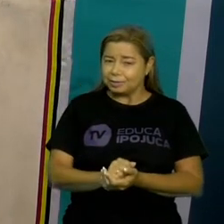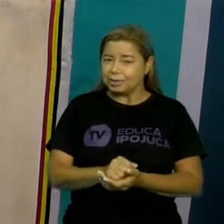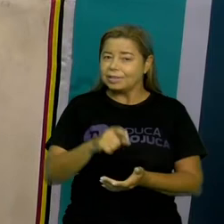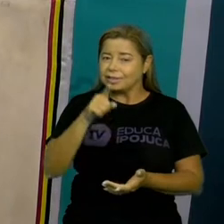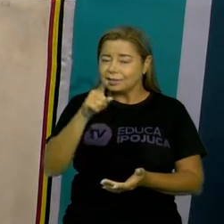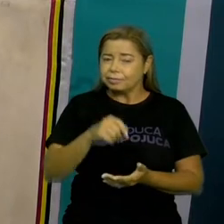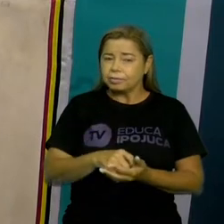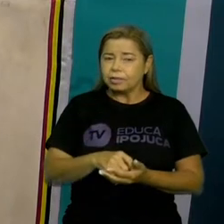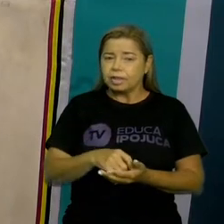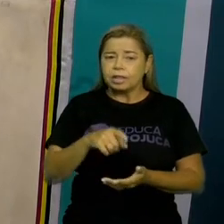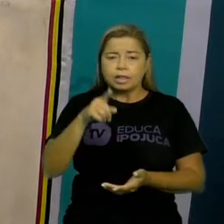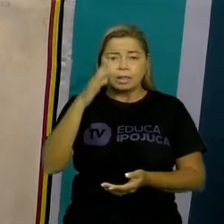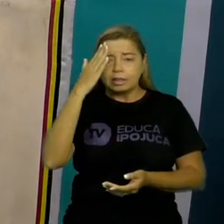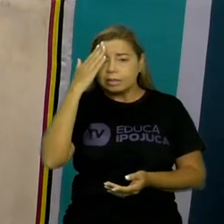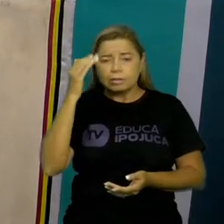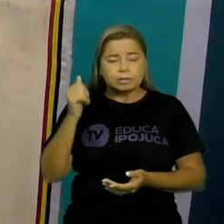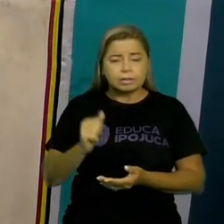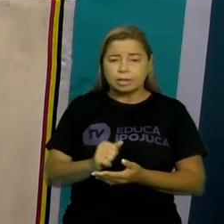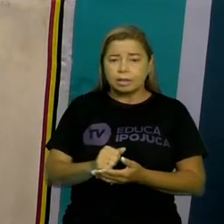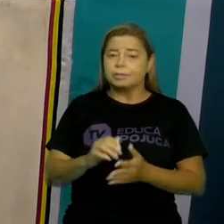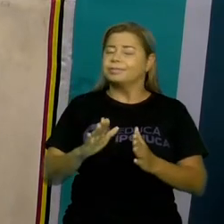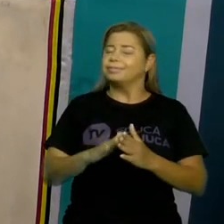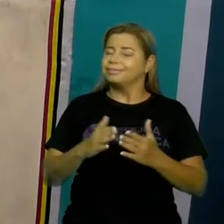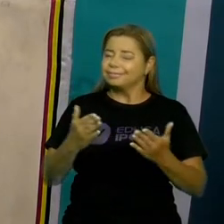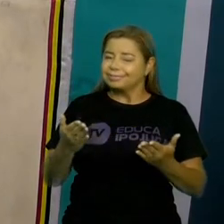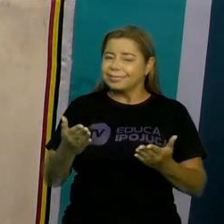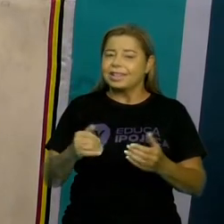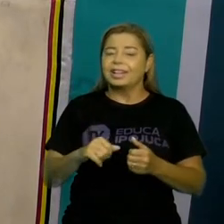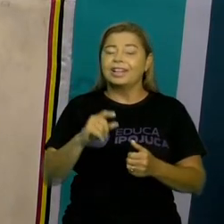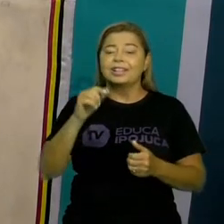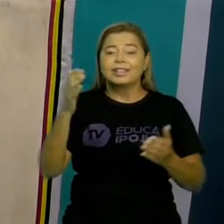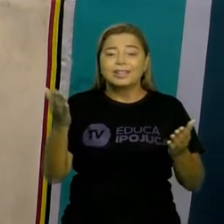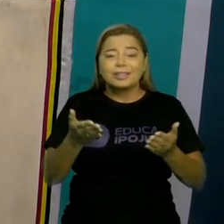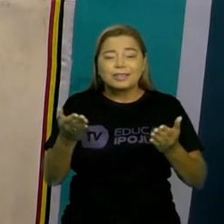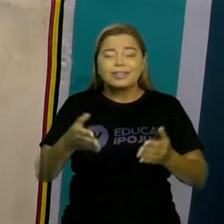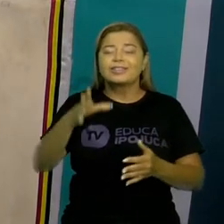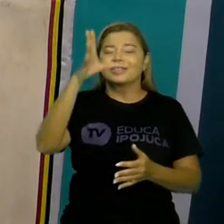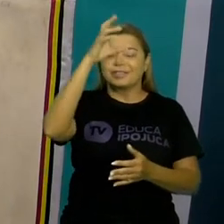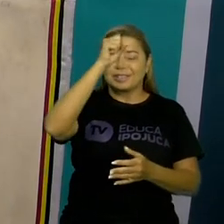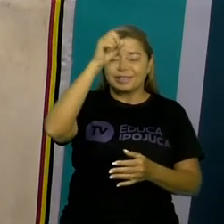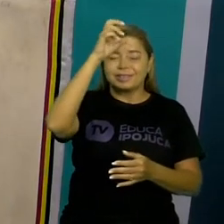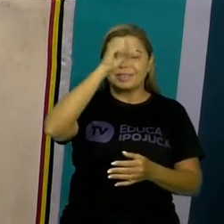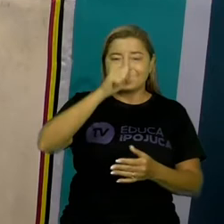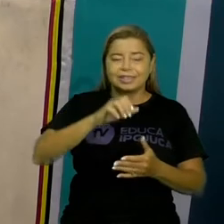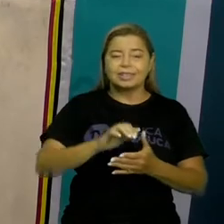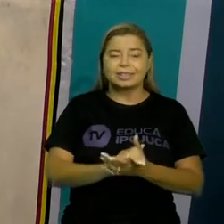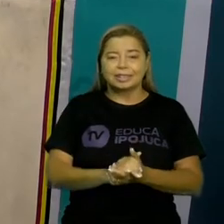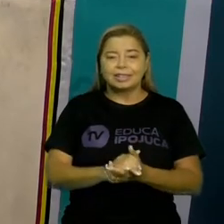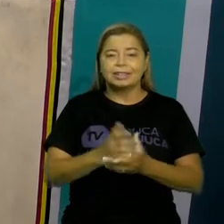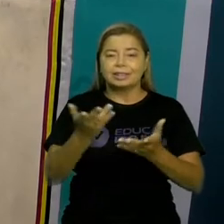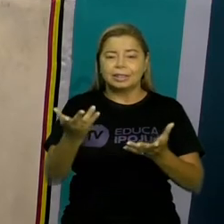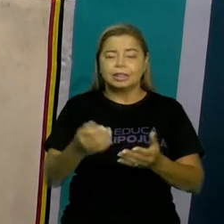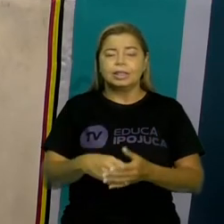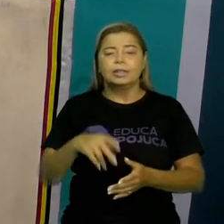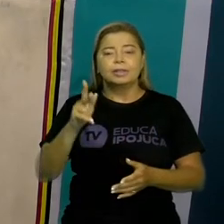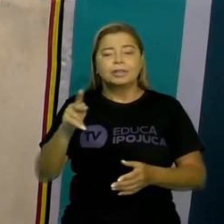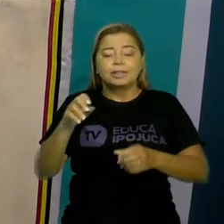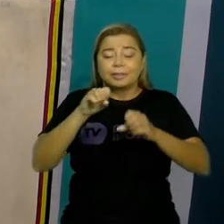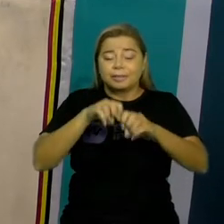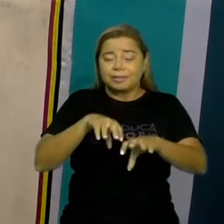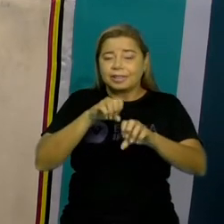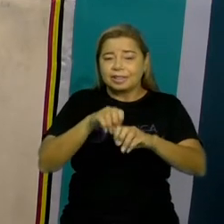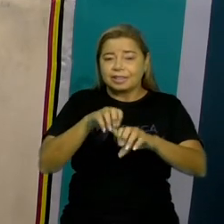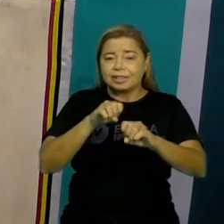sabe, e quem ainda não sabe, vai aprender, né, com as atividades que a tia Carla veio ensinar para